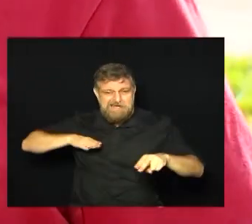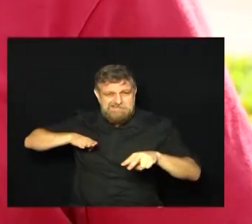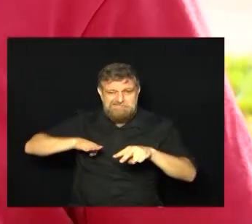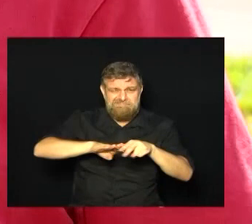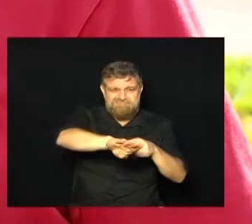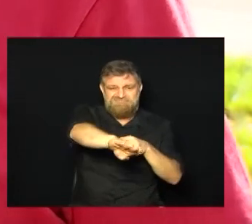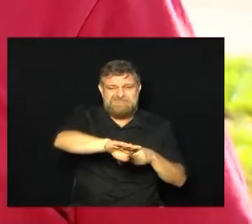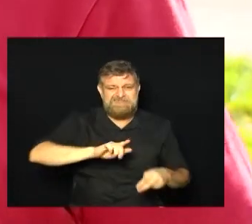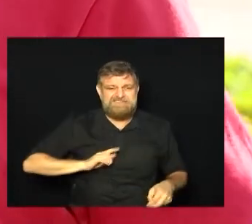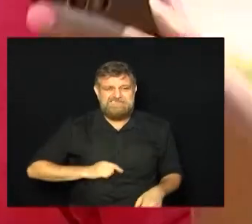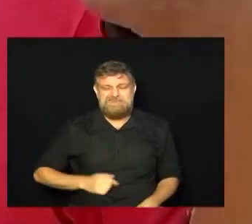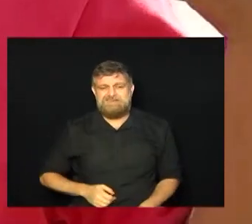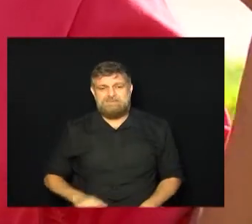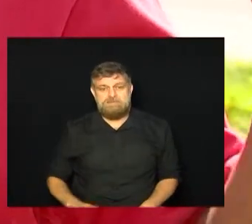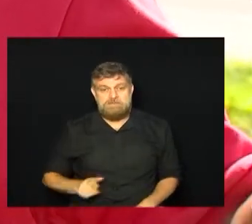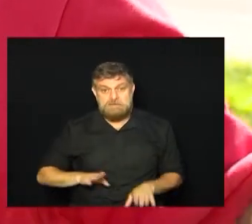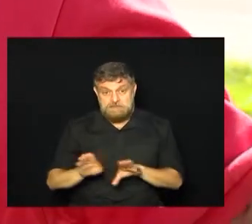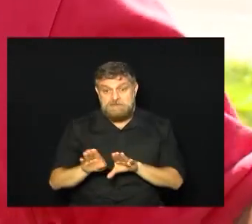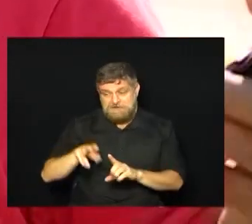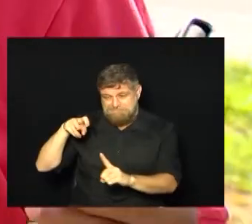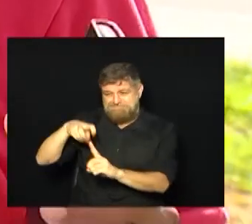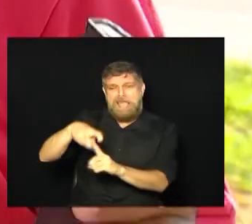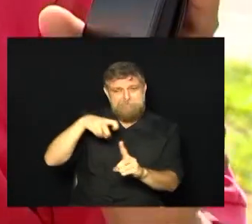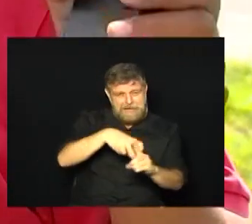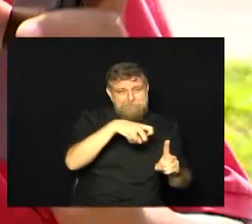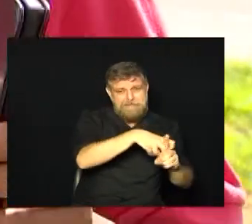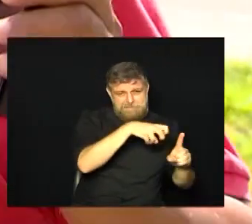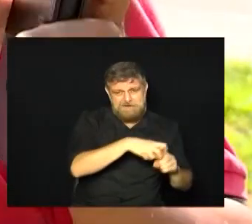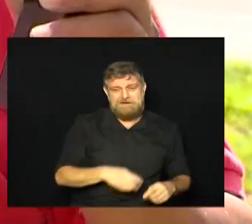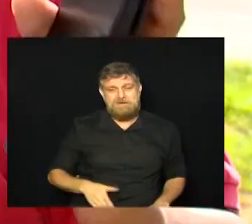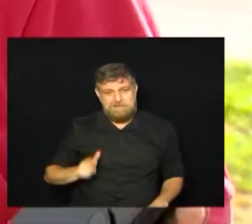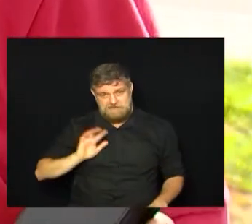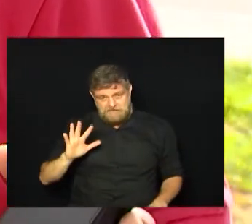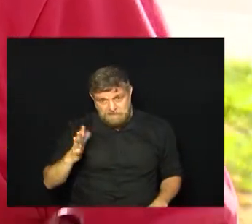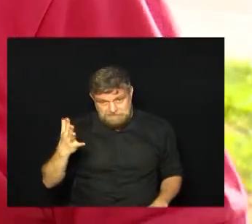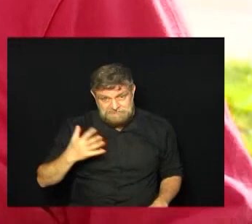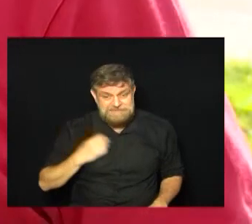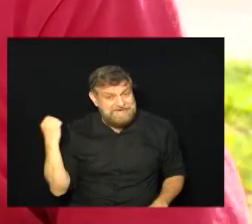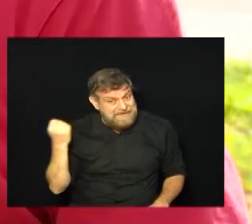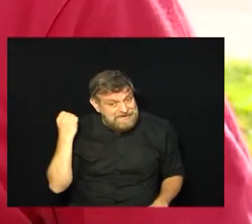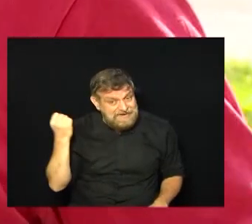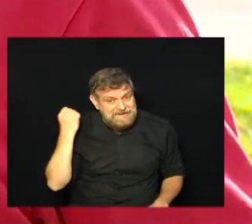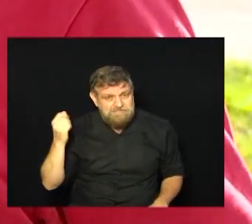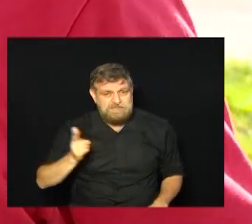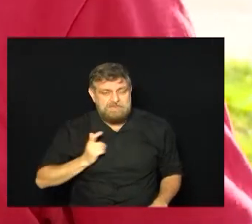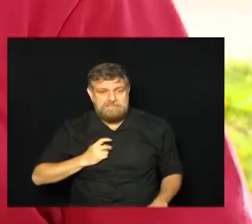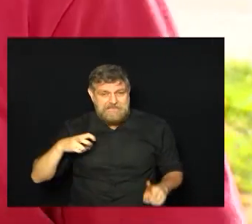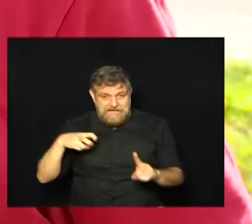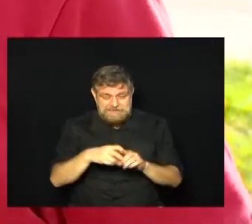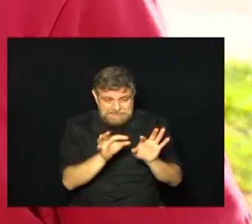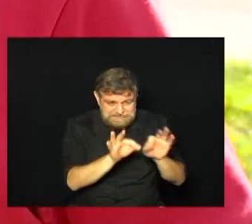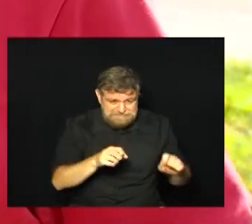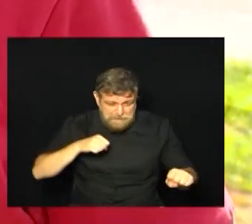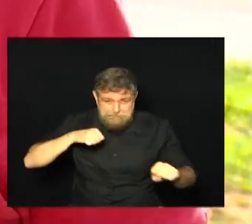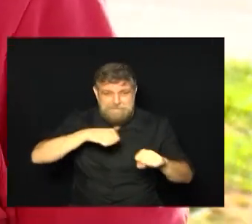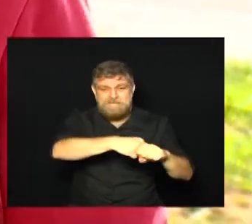a perna, amassou toda a moto. Fora os outros acidentes, estou falando acidente grave. Agora, acidente simples, que